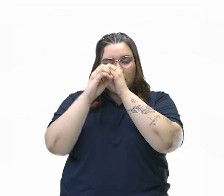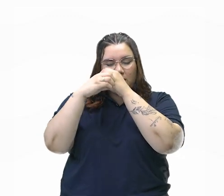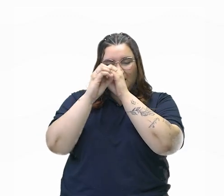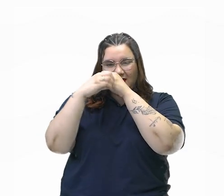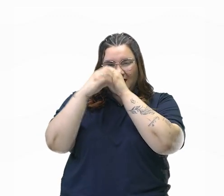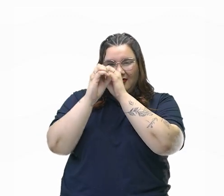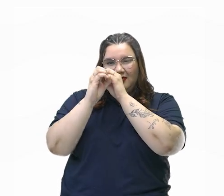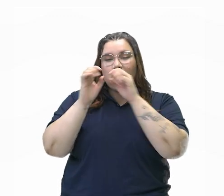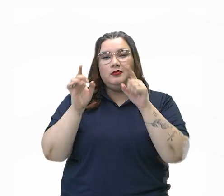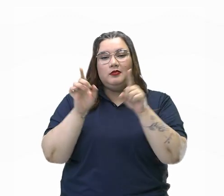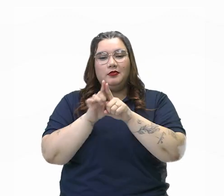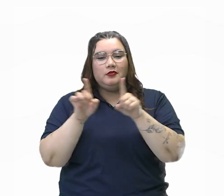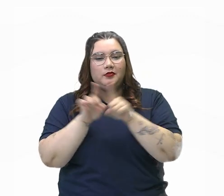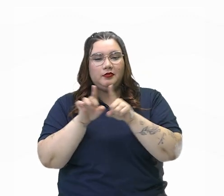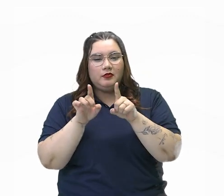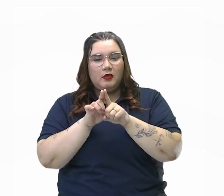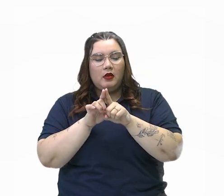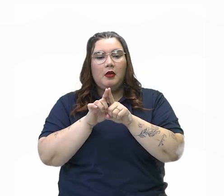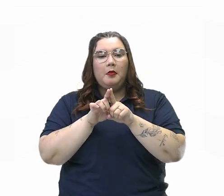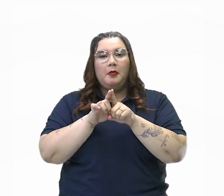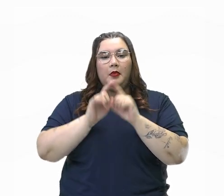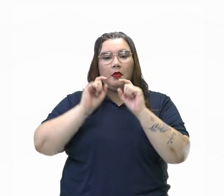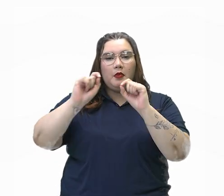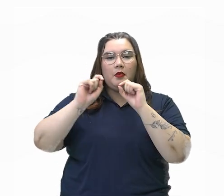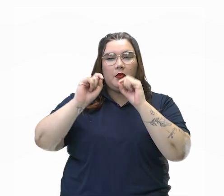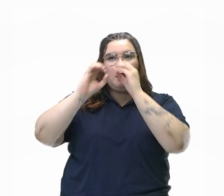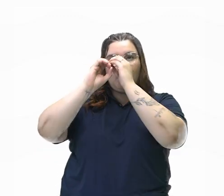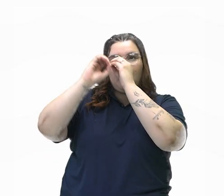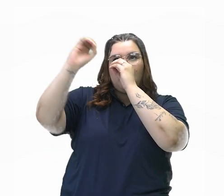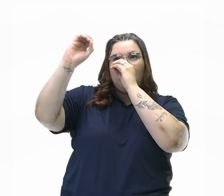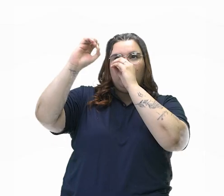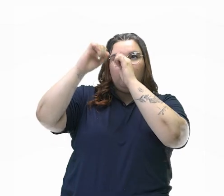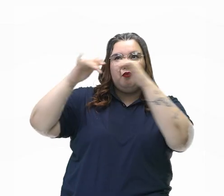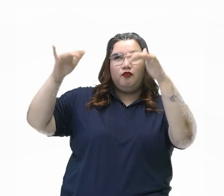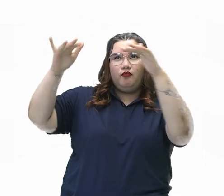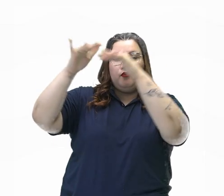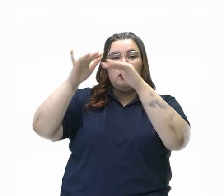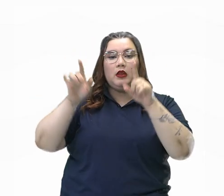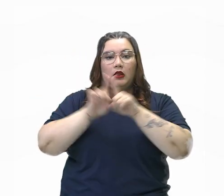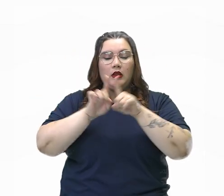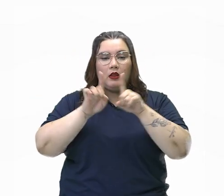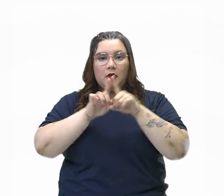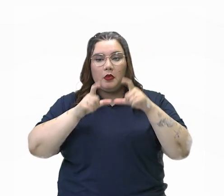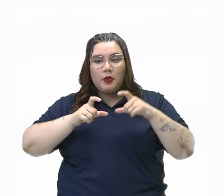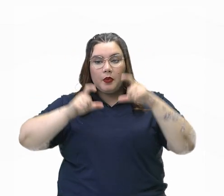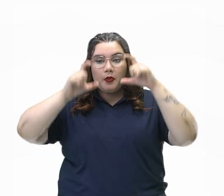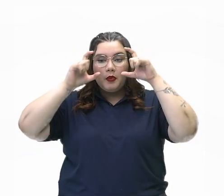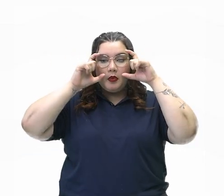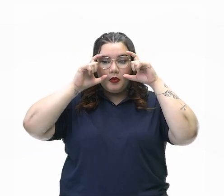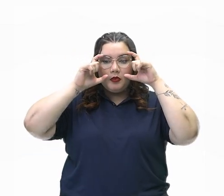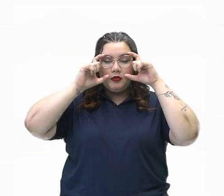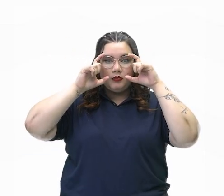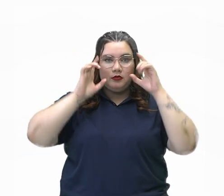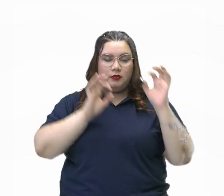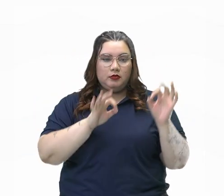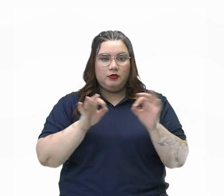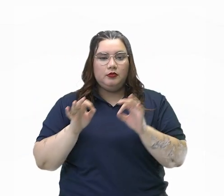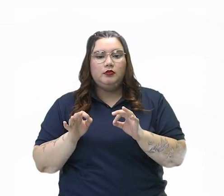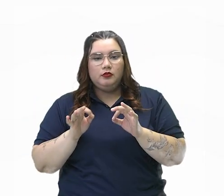gente observar objetos muito pequenos. Telescópio e também os óculos, certo? Eles